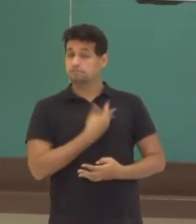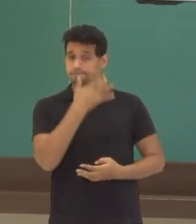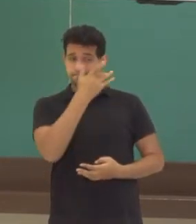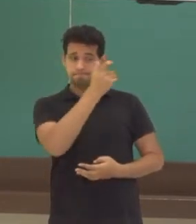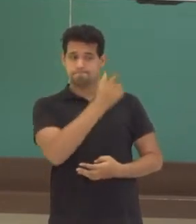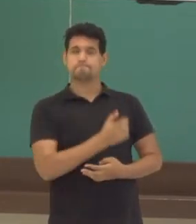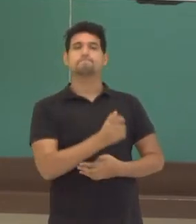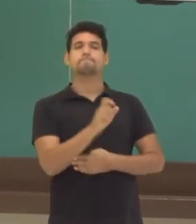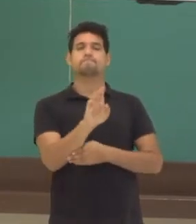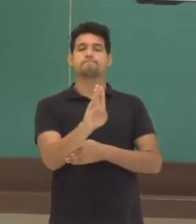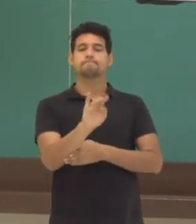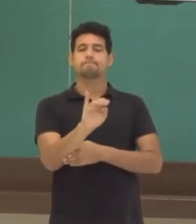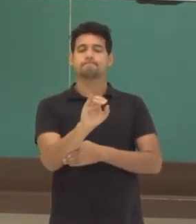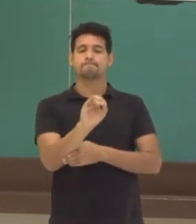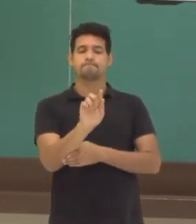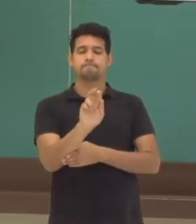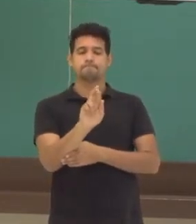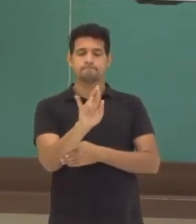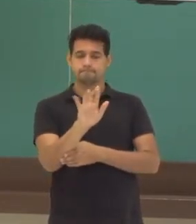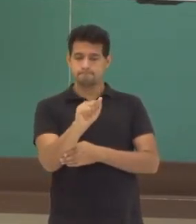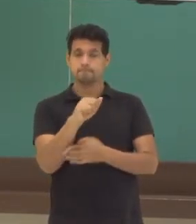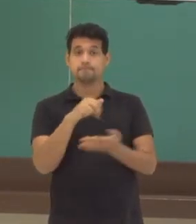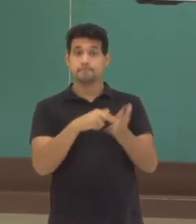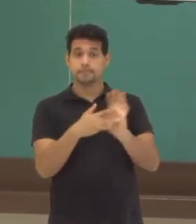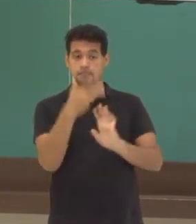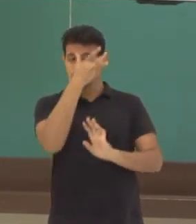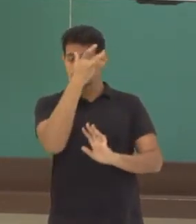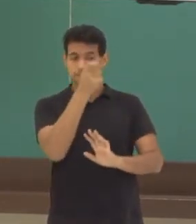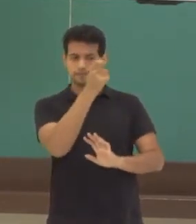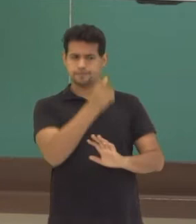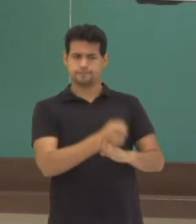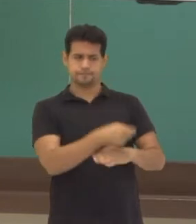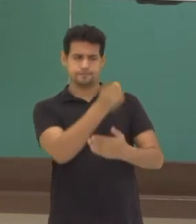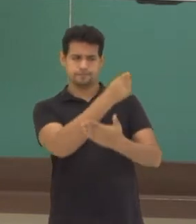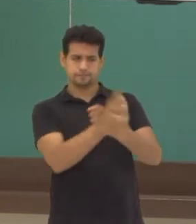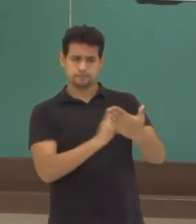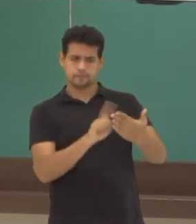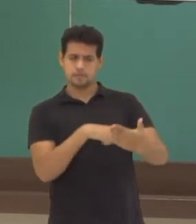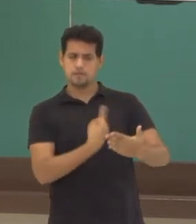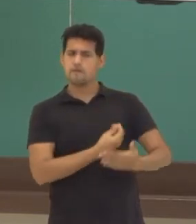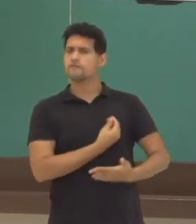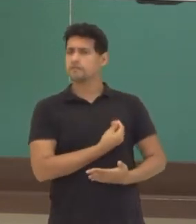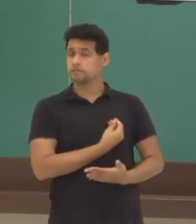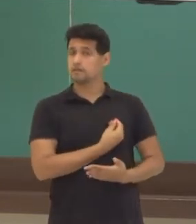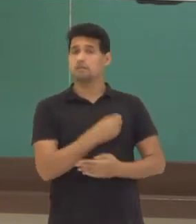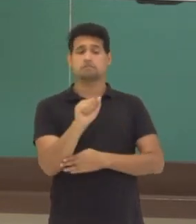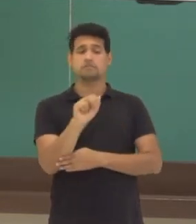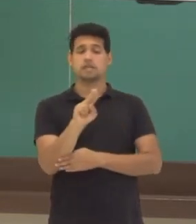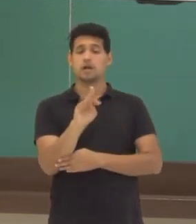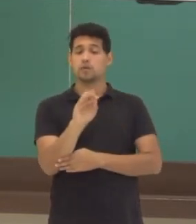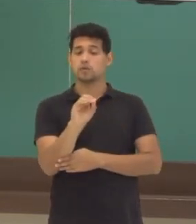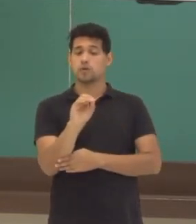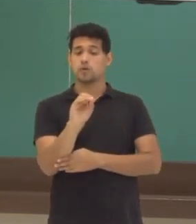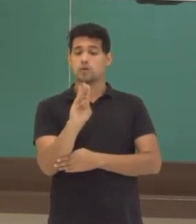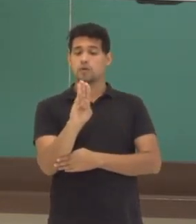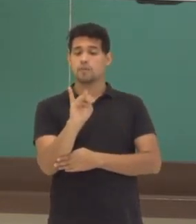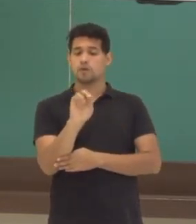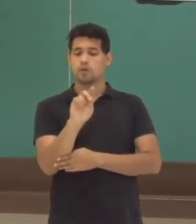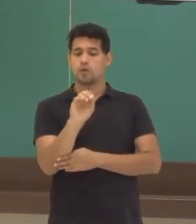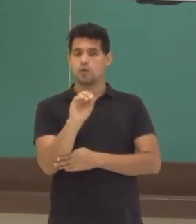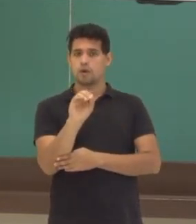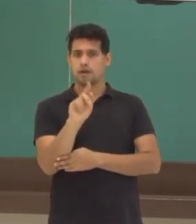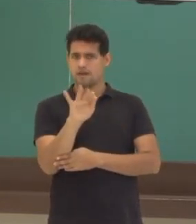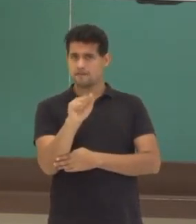Então, biografia é quando alguém escreve sobre a nossa vida. E autobiografia é quando nós, né,